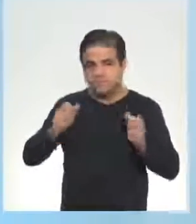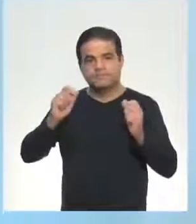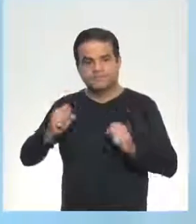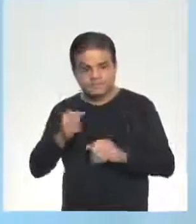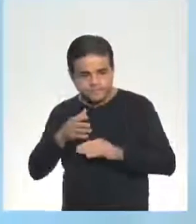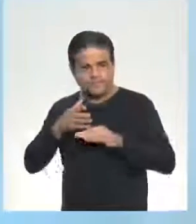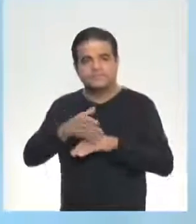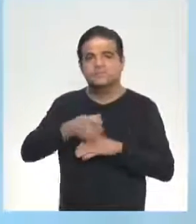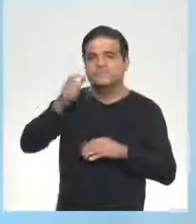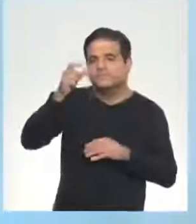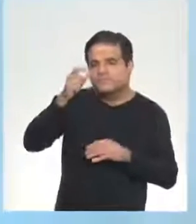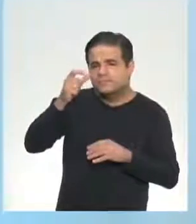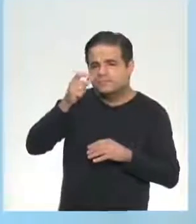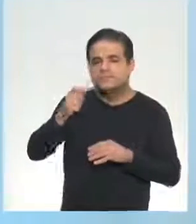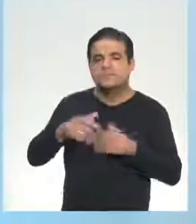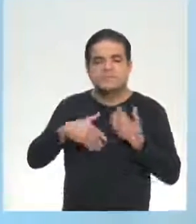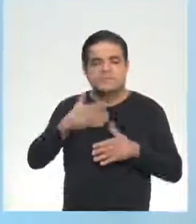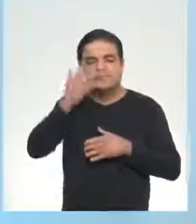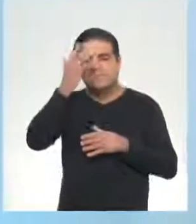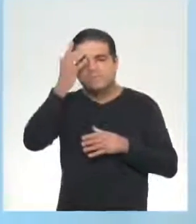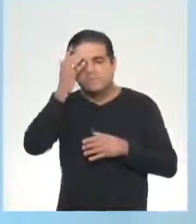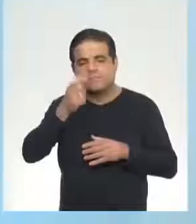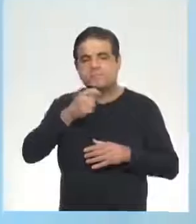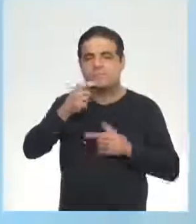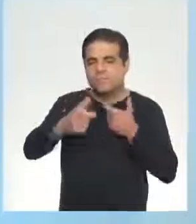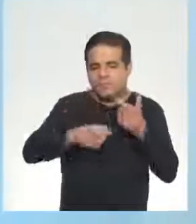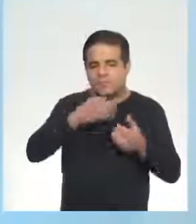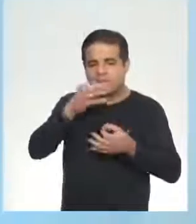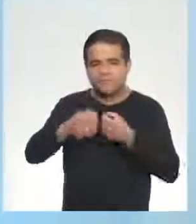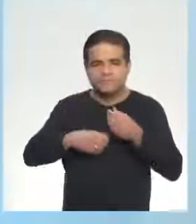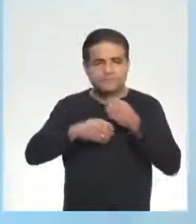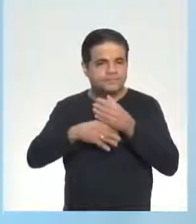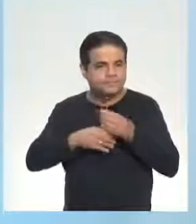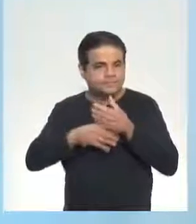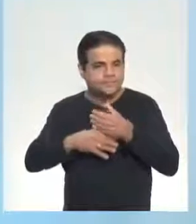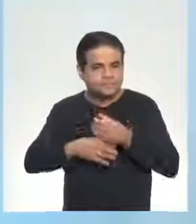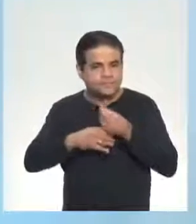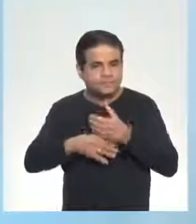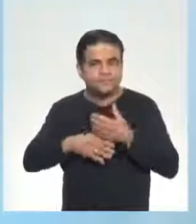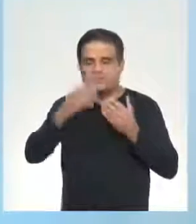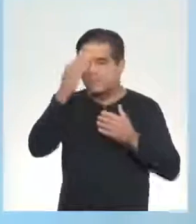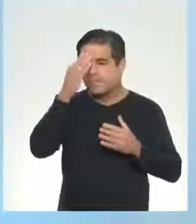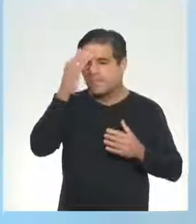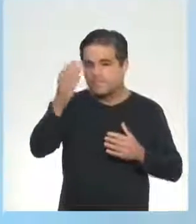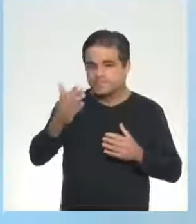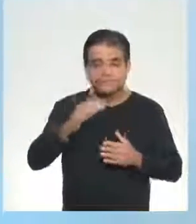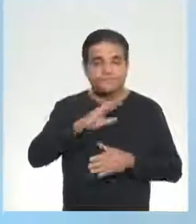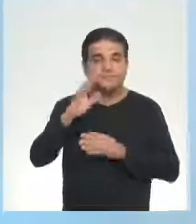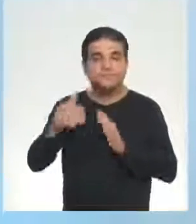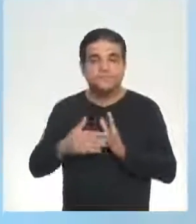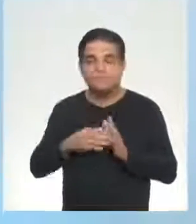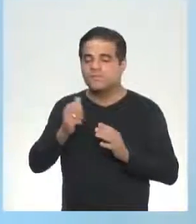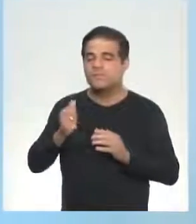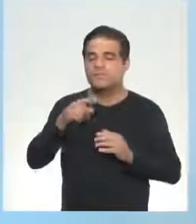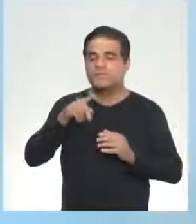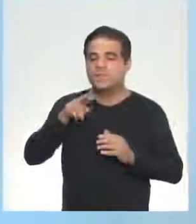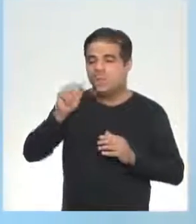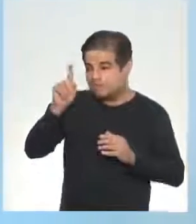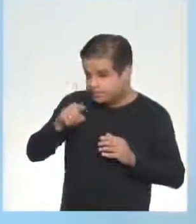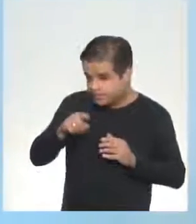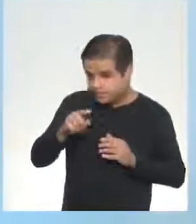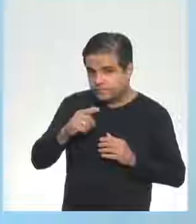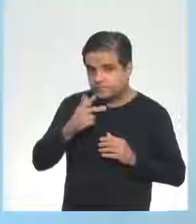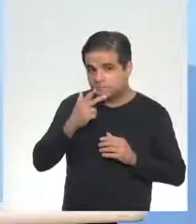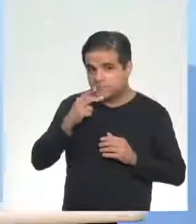pode ir fazendo observações e amanhã comentar com a gente no chat, tá bom? Muito obrigada a todos. Andréia, será que eu falei